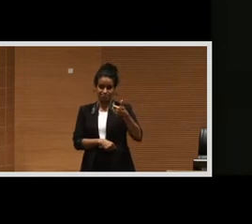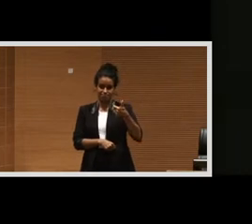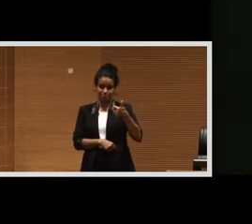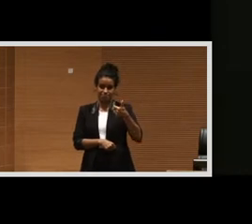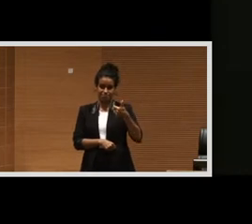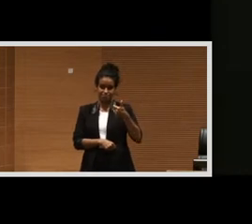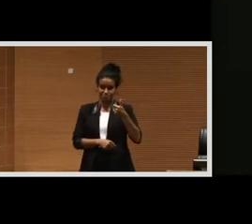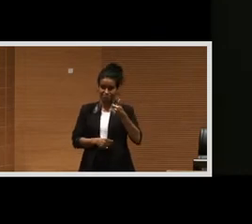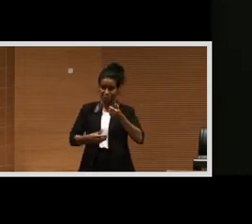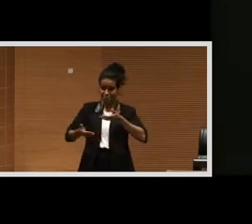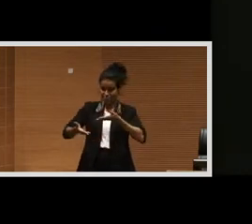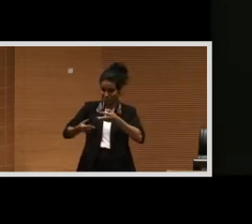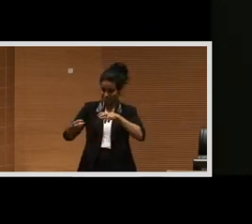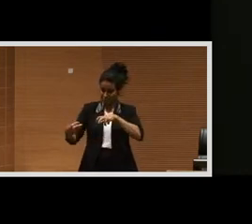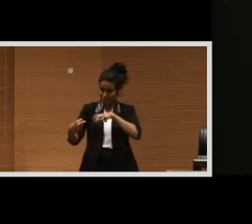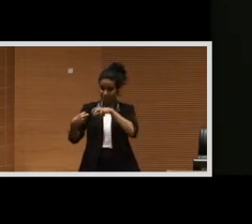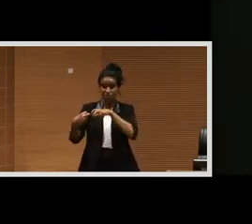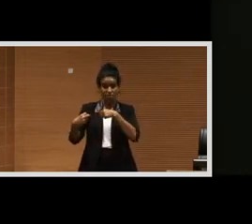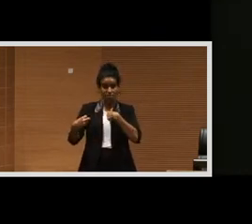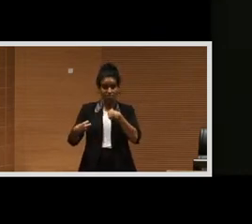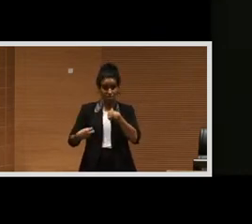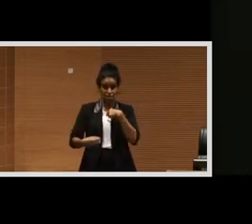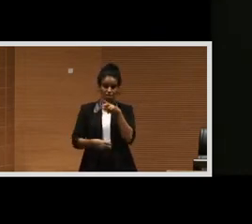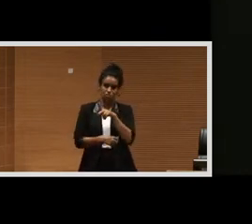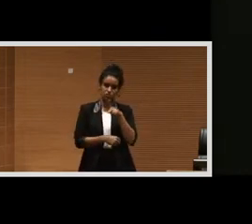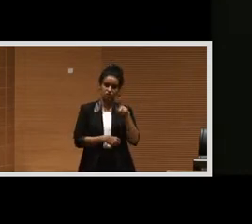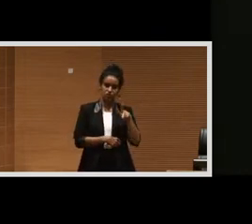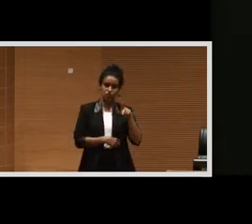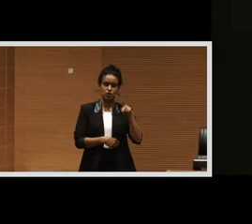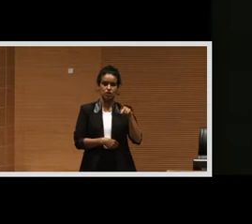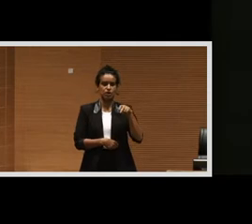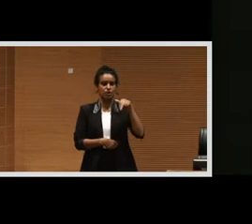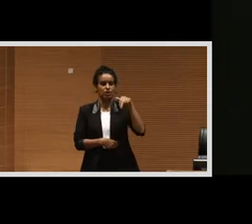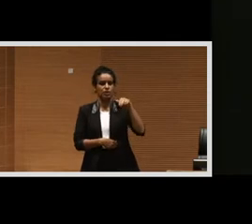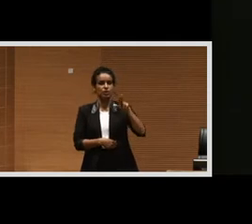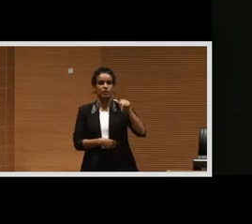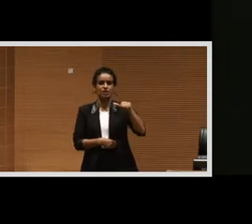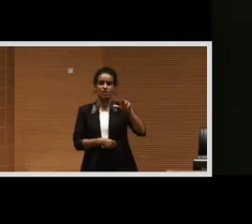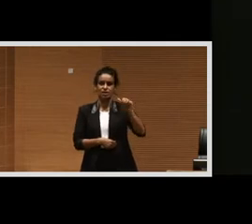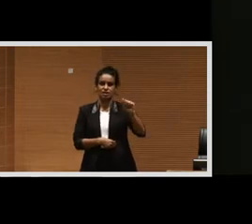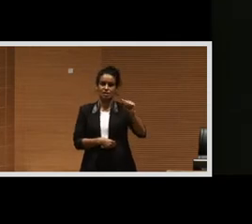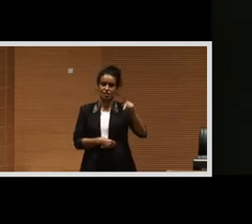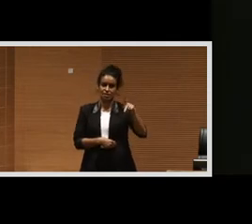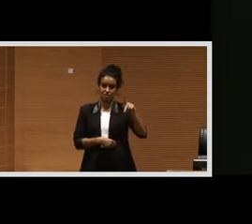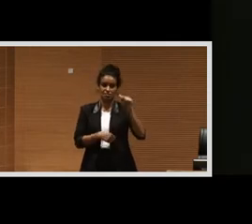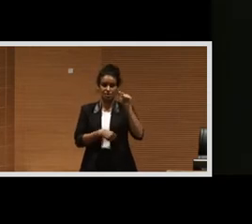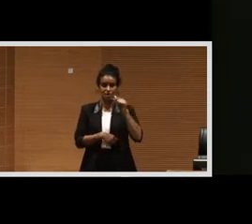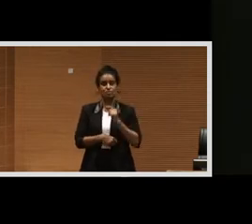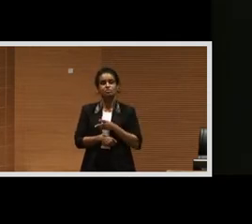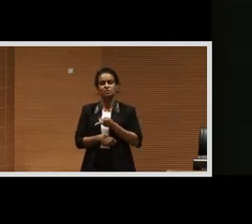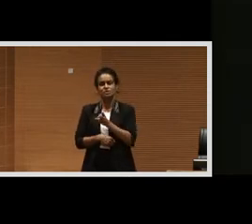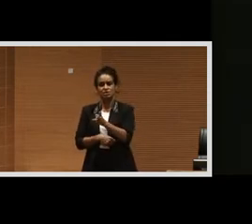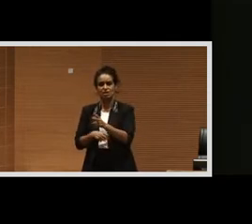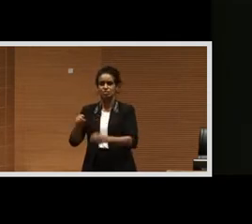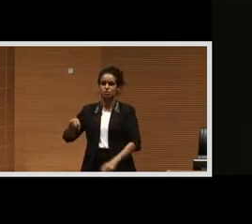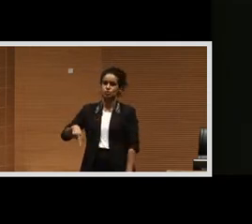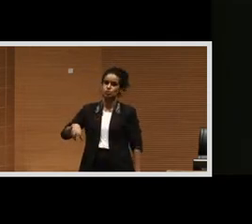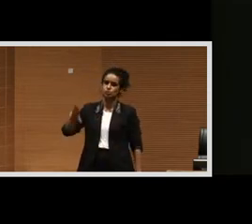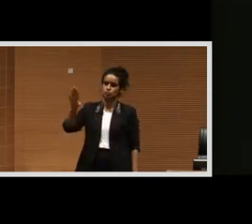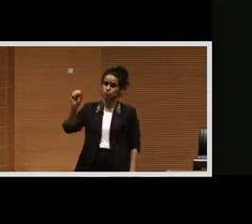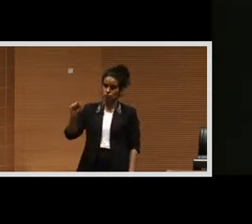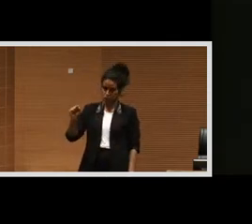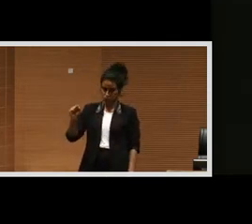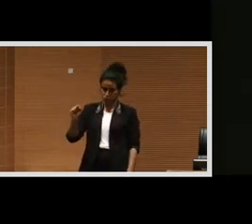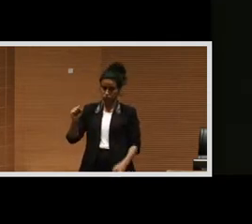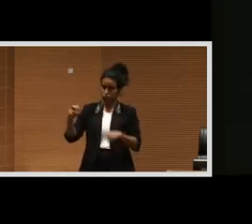docente da pediatria na Unicamp, era da área de pediatria social, e sempre fiquei com alunos e residentes na rede pública de saúde.